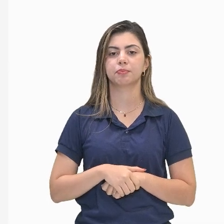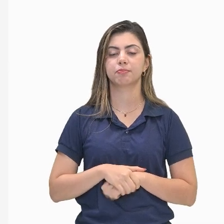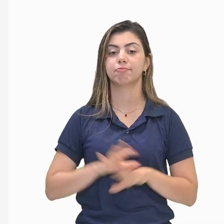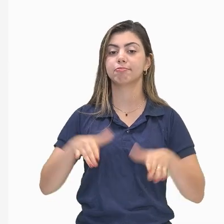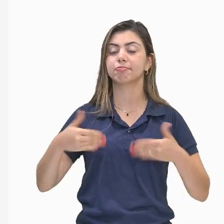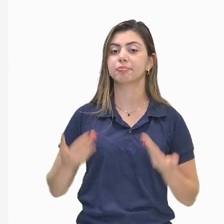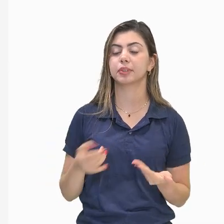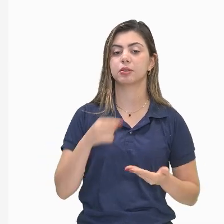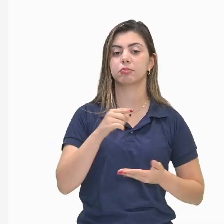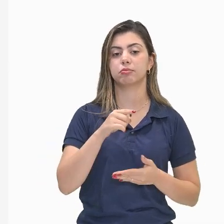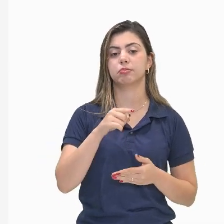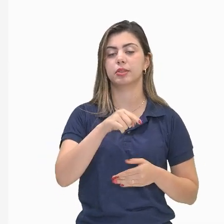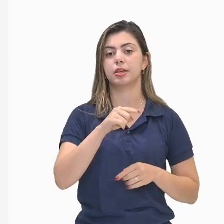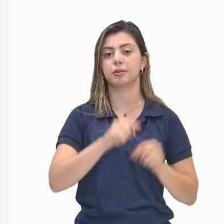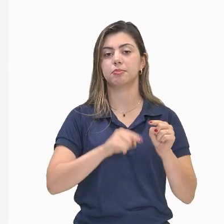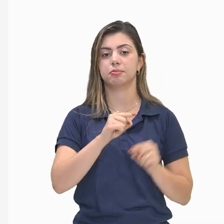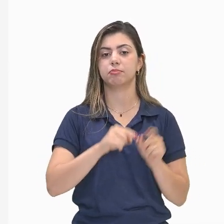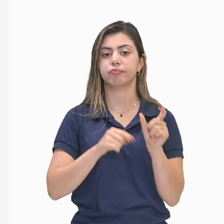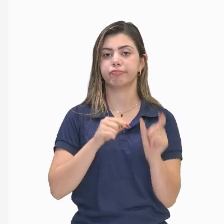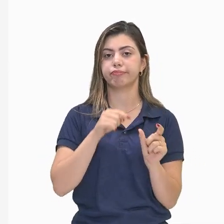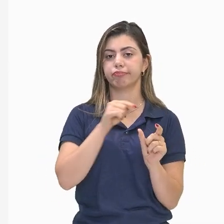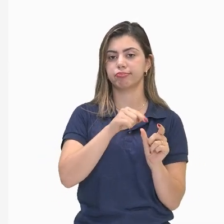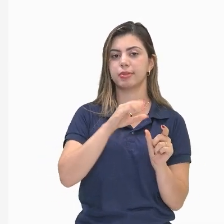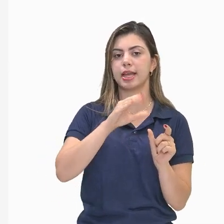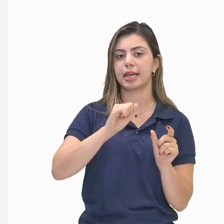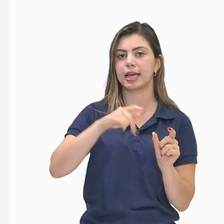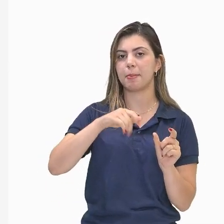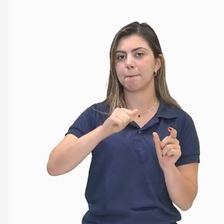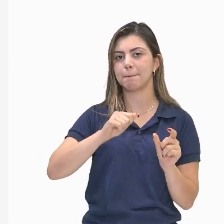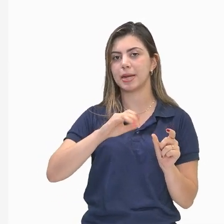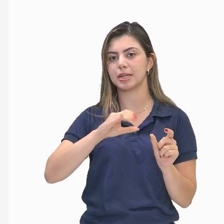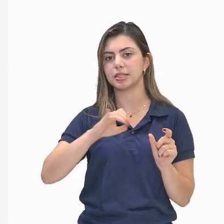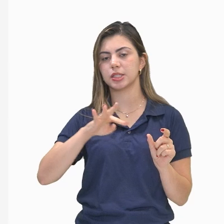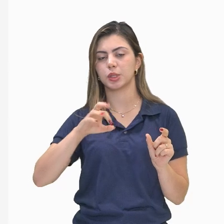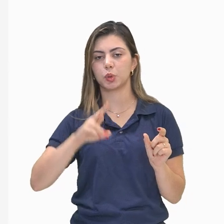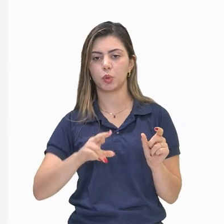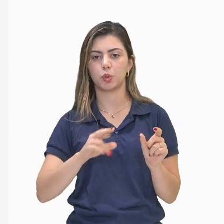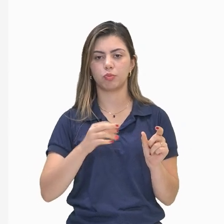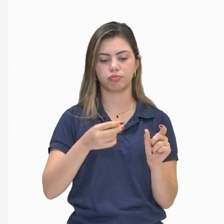Esses dispositivos, pessoal, os capacitores, eles podem ser associados.